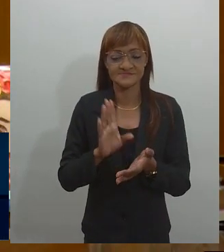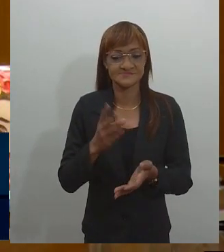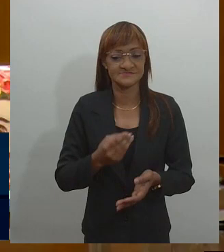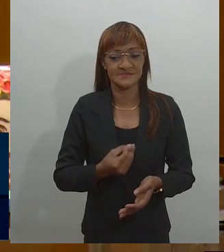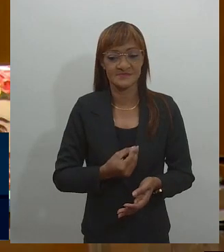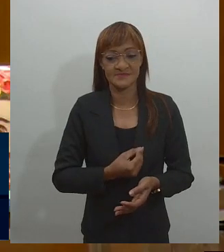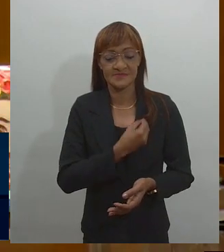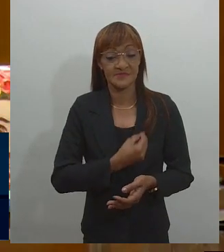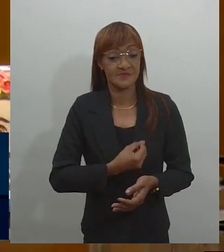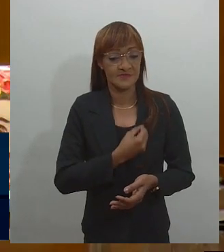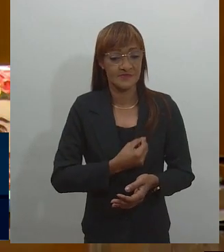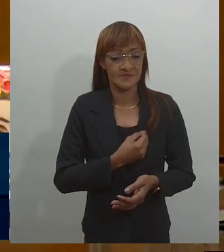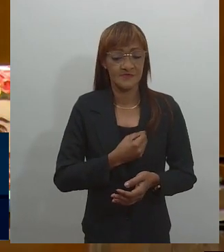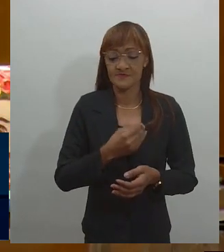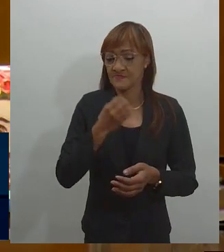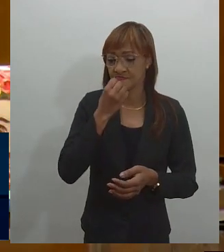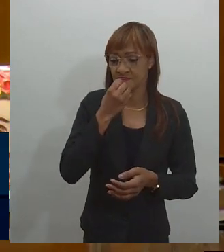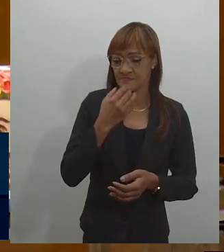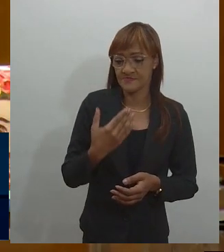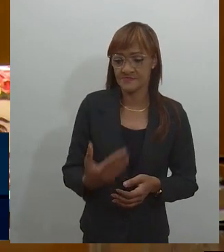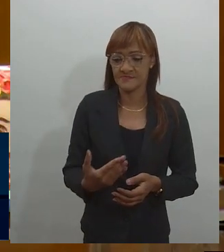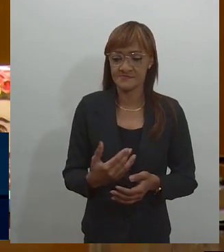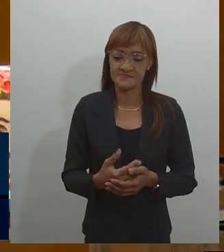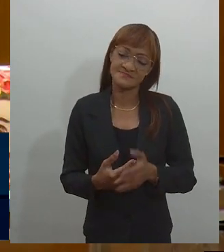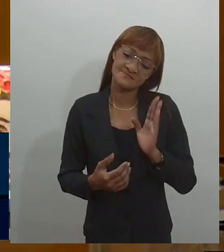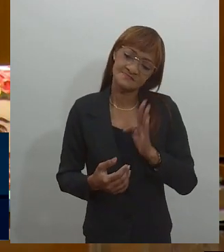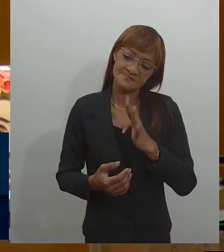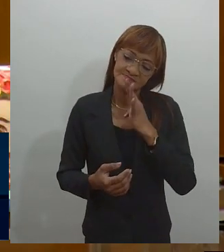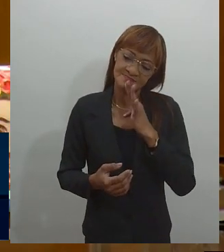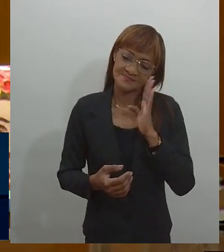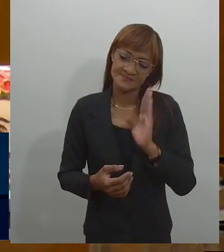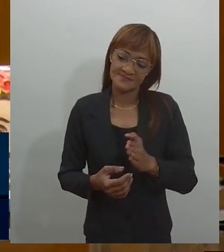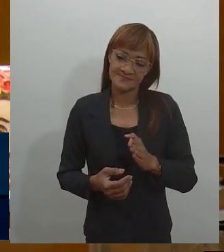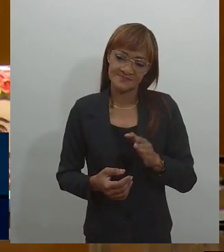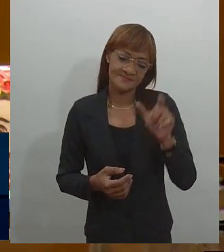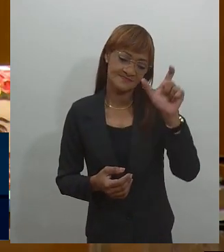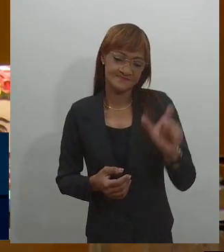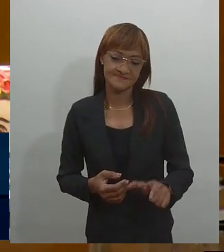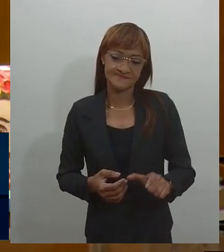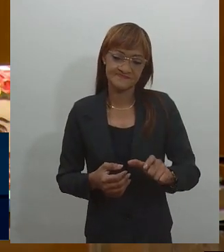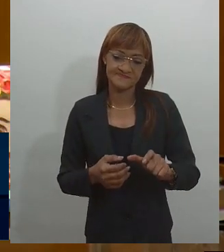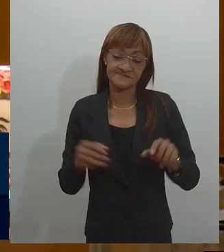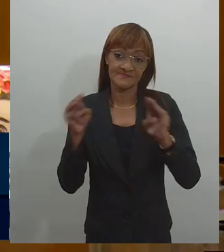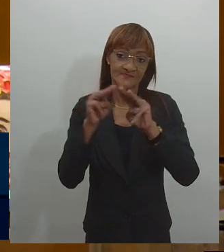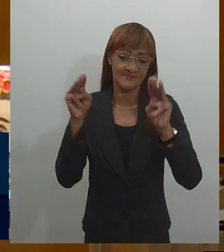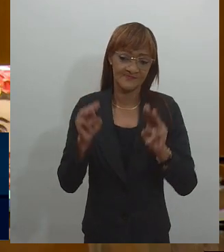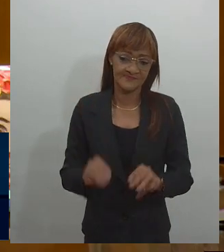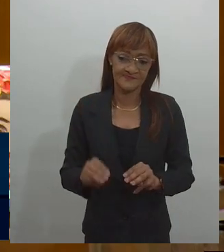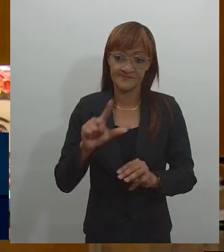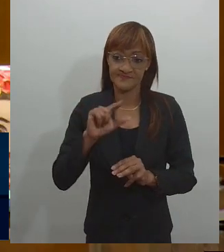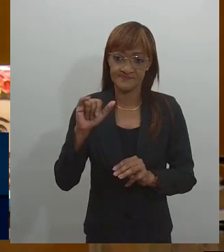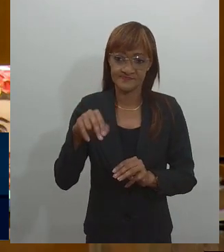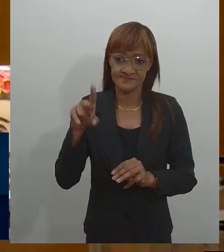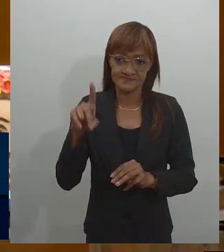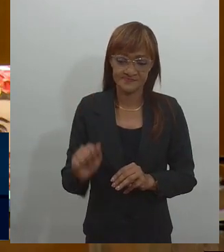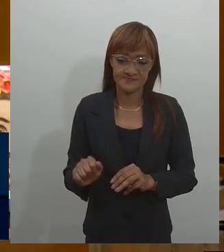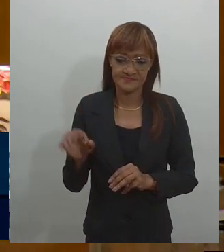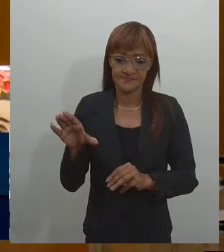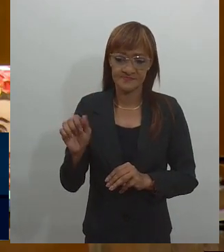de conhecer lá o Museu Frida Kahlo, que era uma referência na militância e na